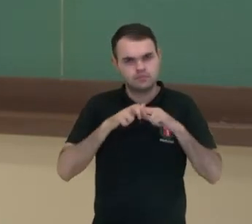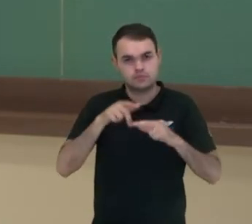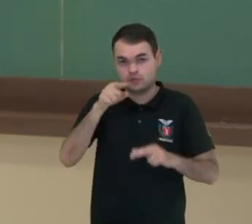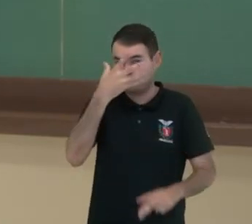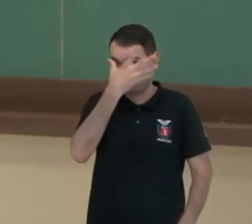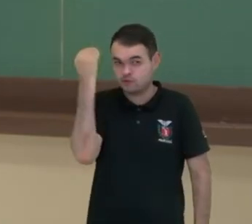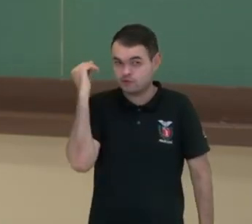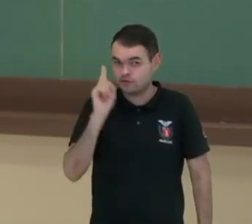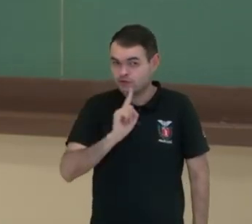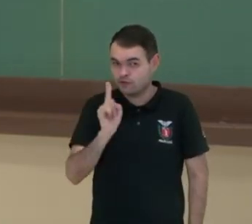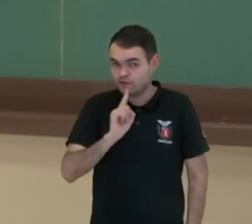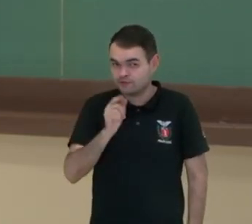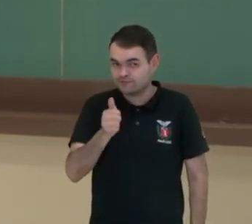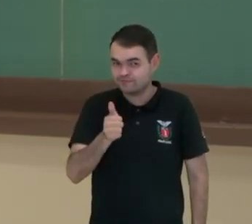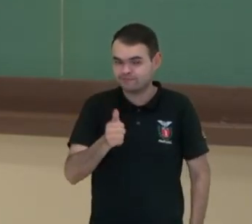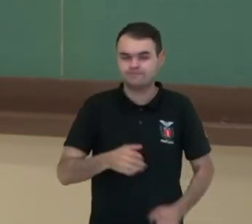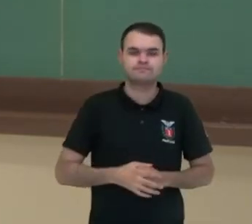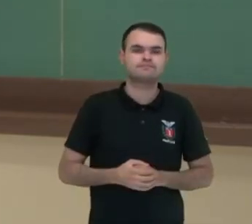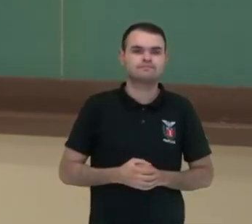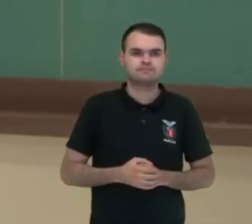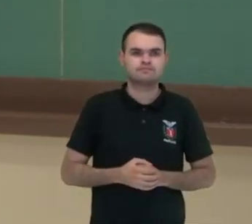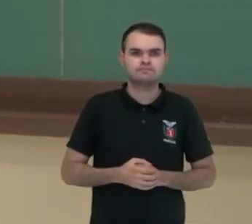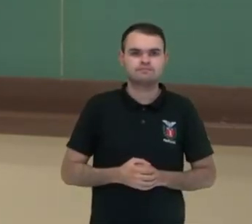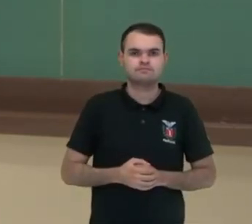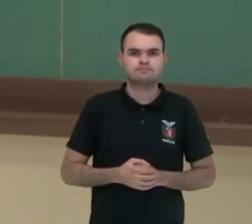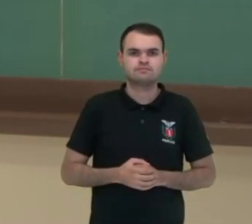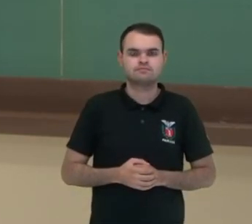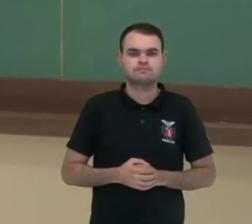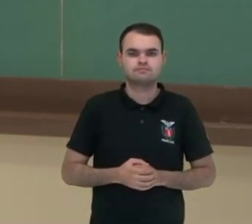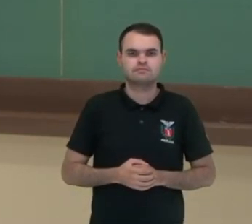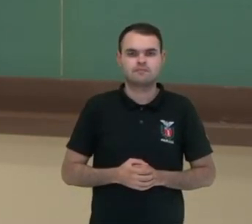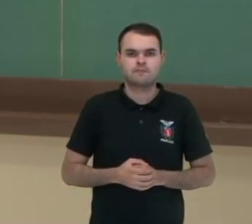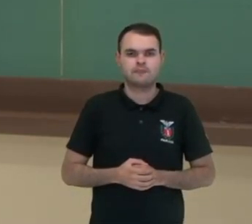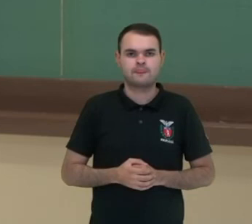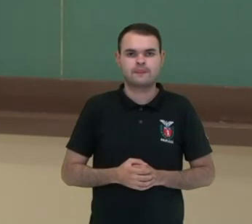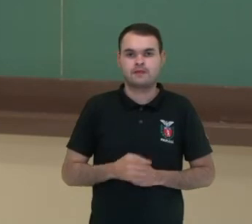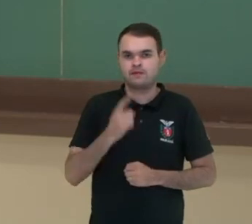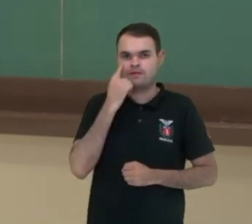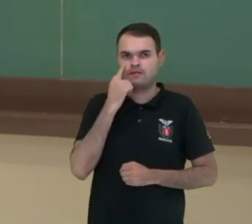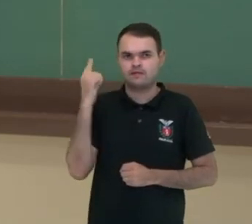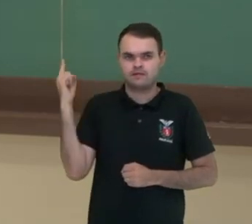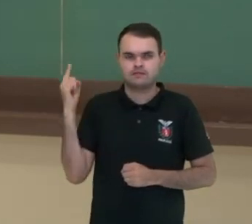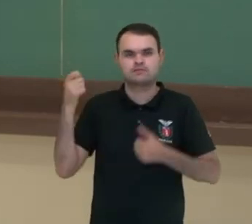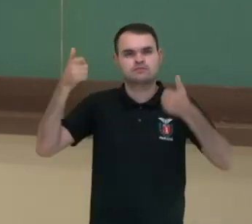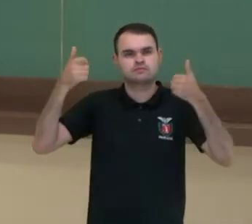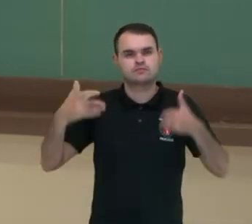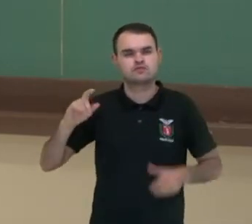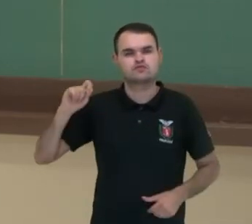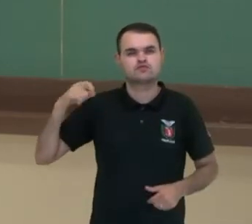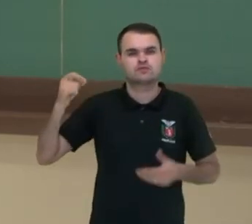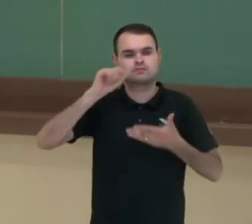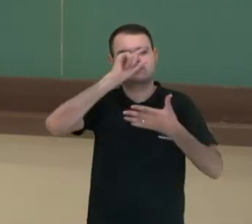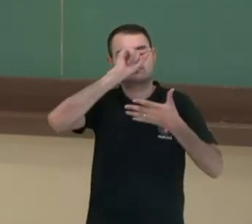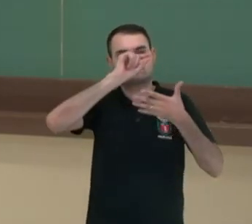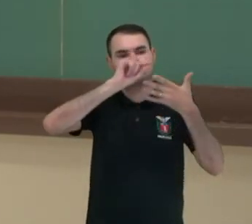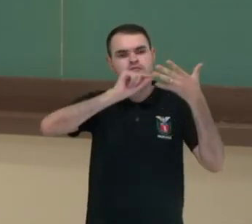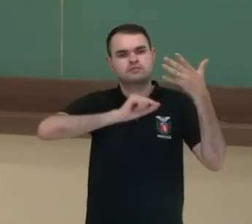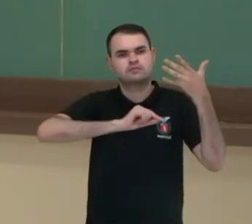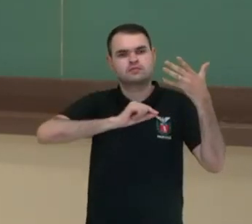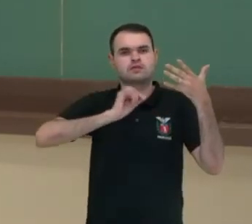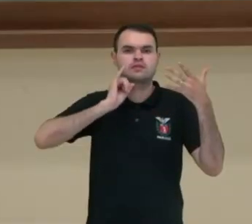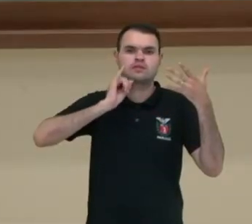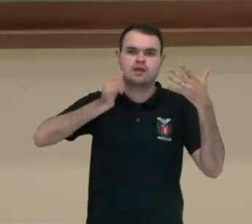esquecer dessa informação. Beleza? Olha lá, falando sobre os elementos da narrativa,